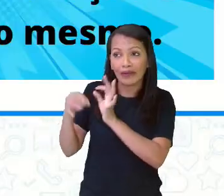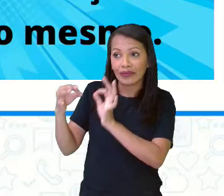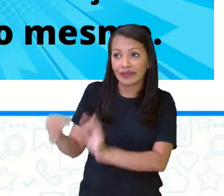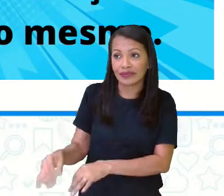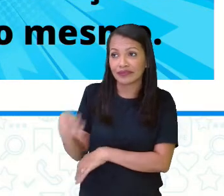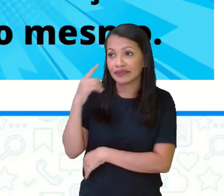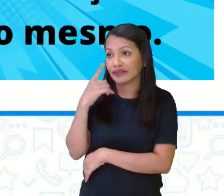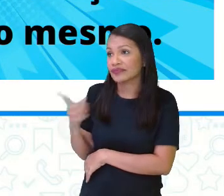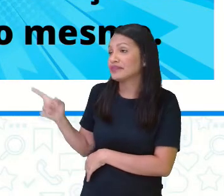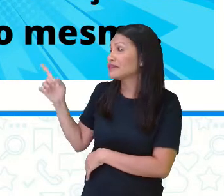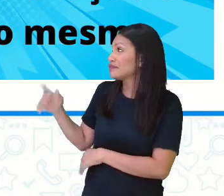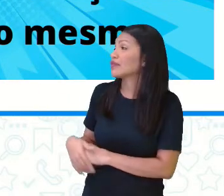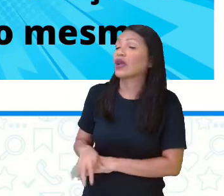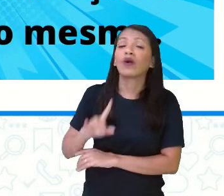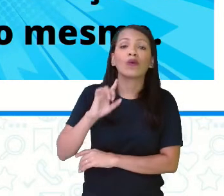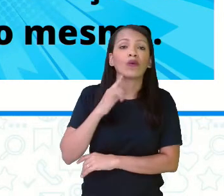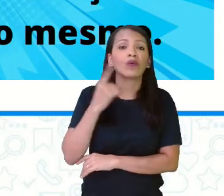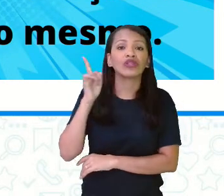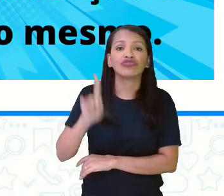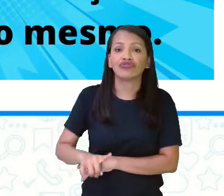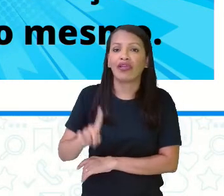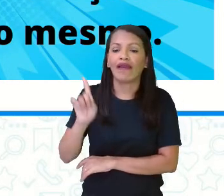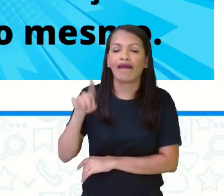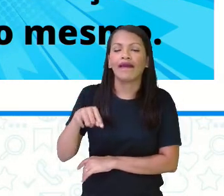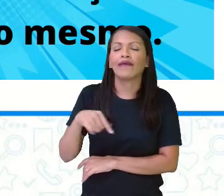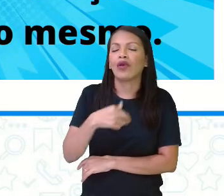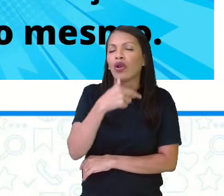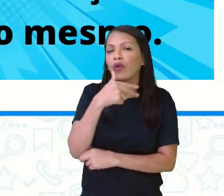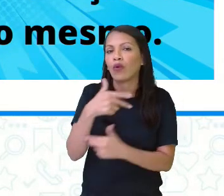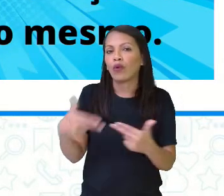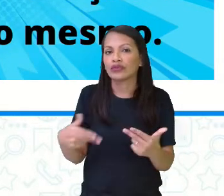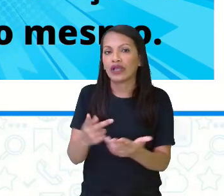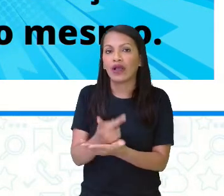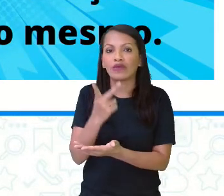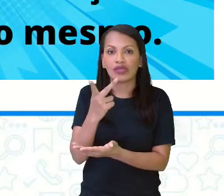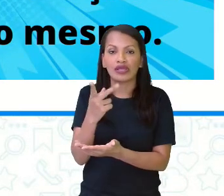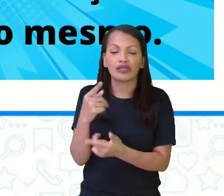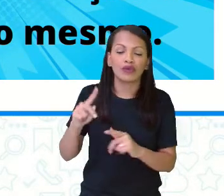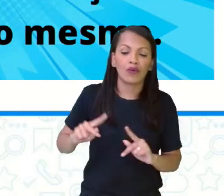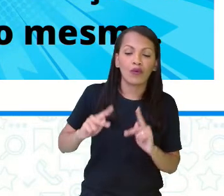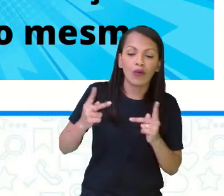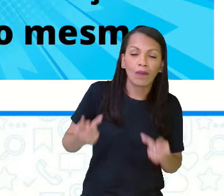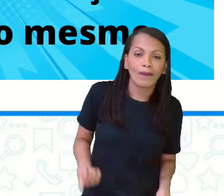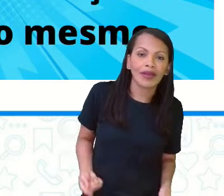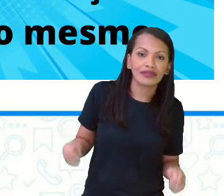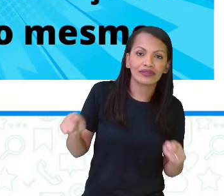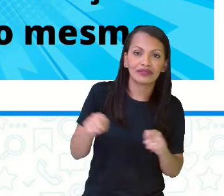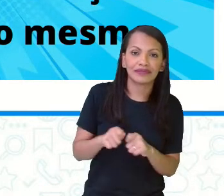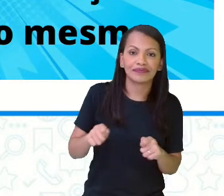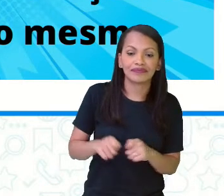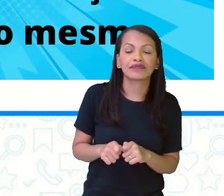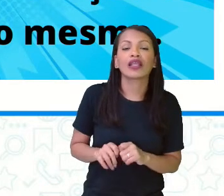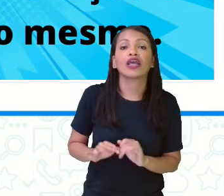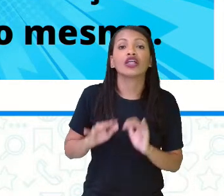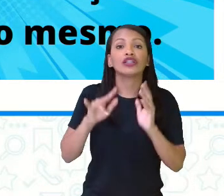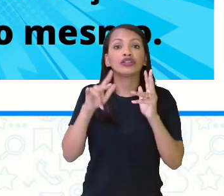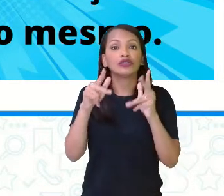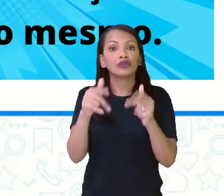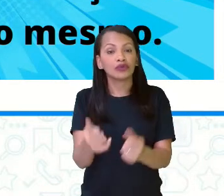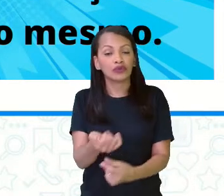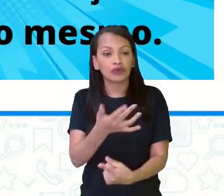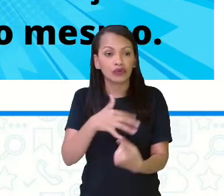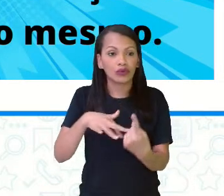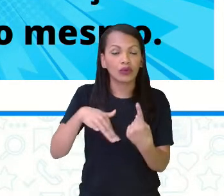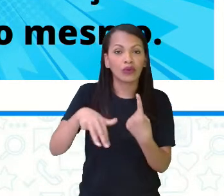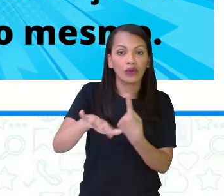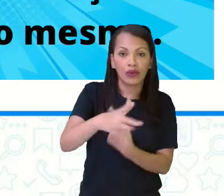um fenômeno puramente humano, uma vez que na natureza não existe, pois tudo no ambiente agrega